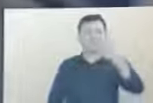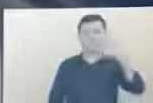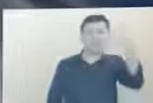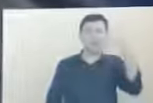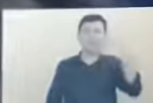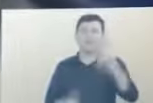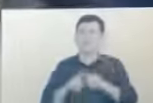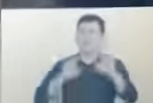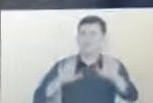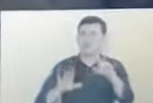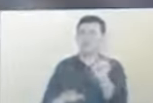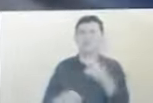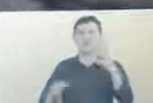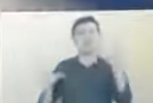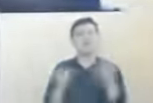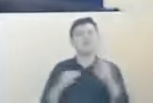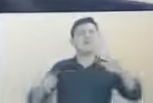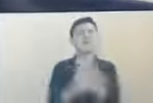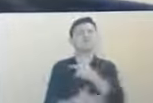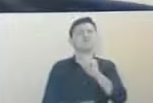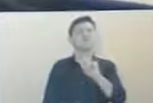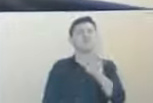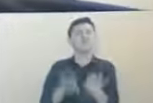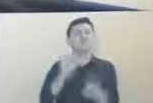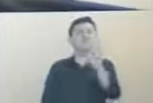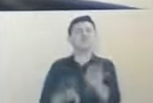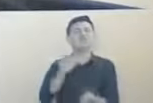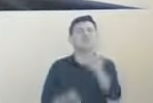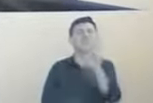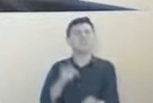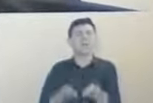a desmoralização da Justiça já ocorreu